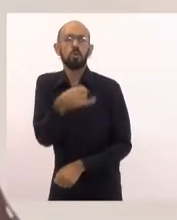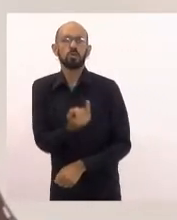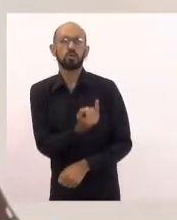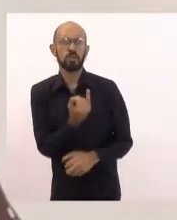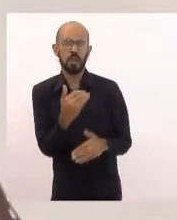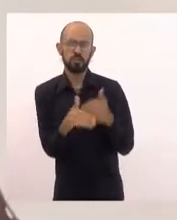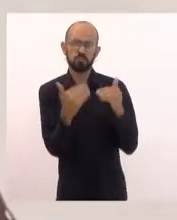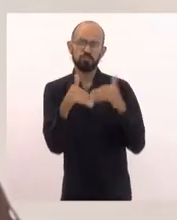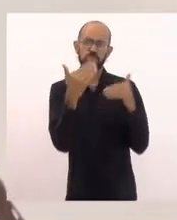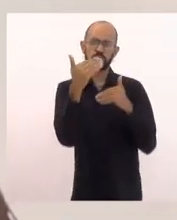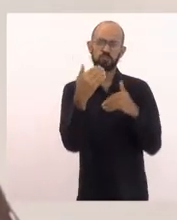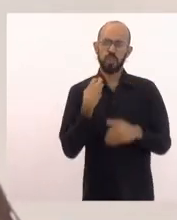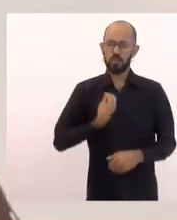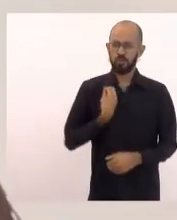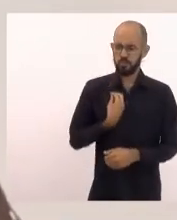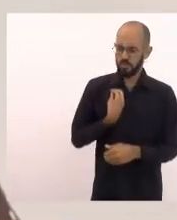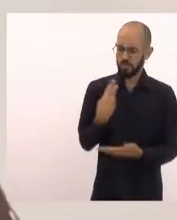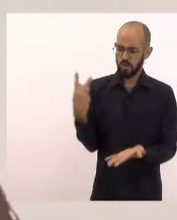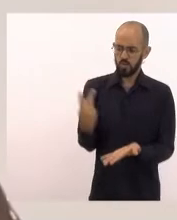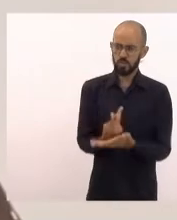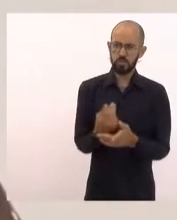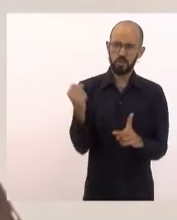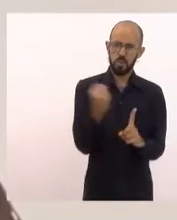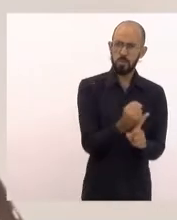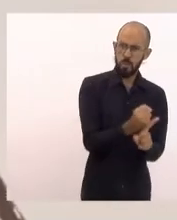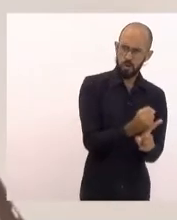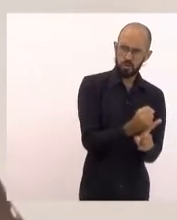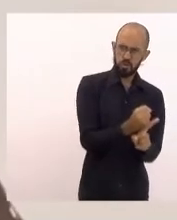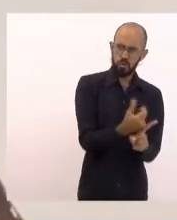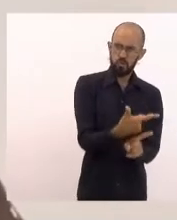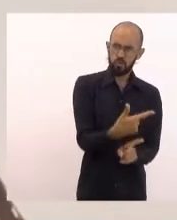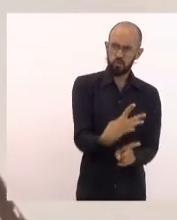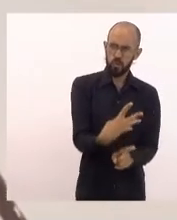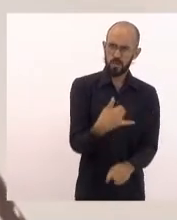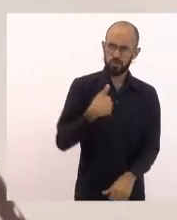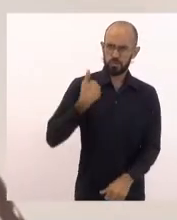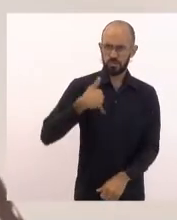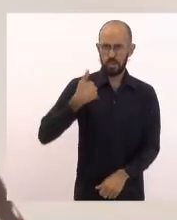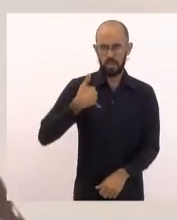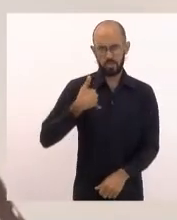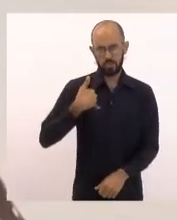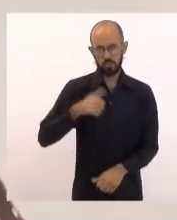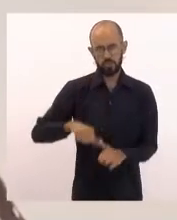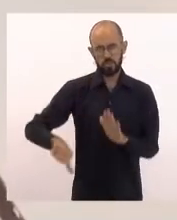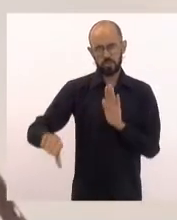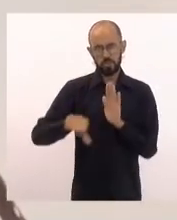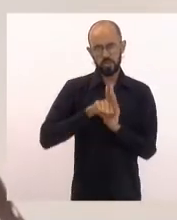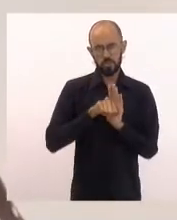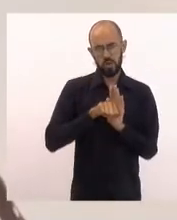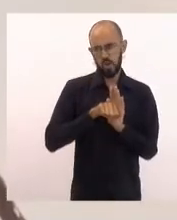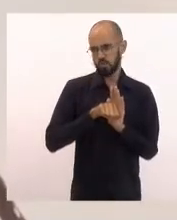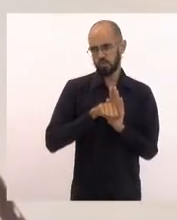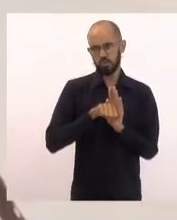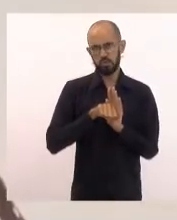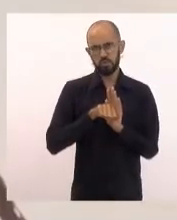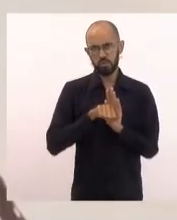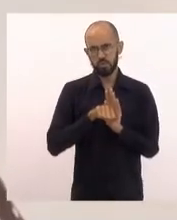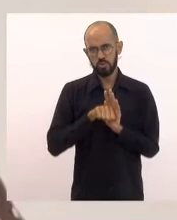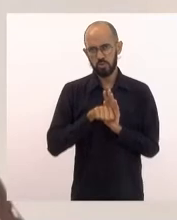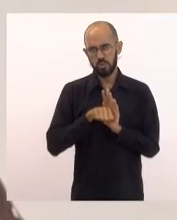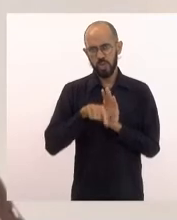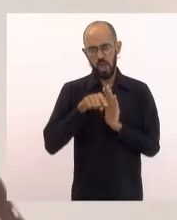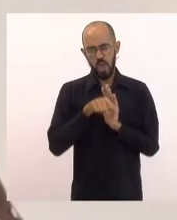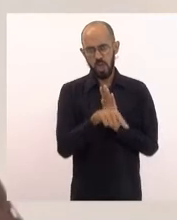e ter a sua vida ceifada aos 24 anos por esses criminosos que,